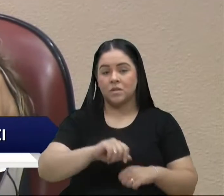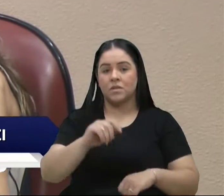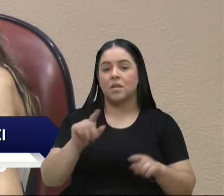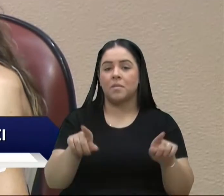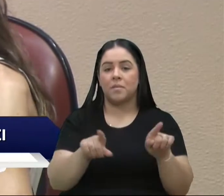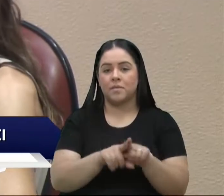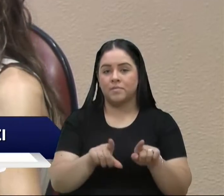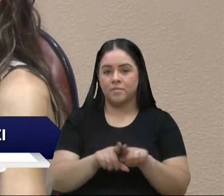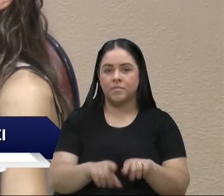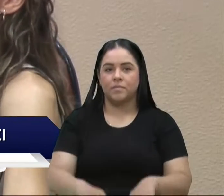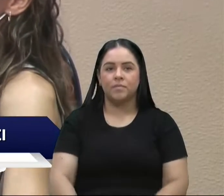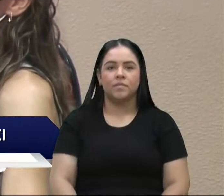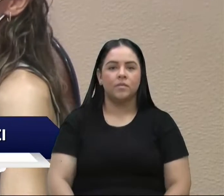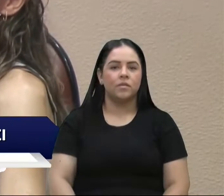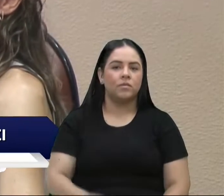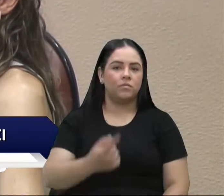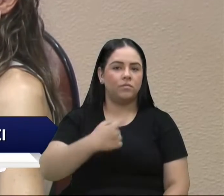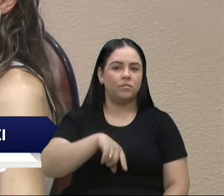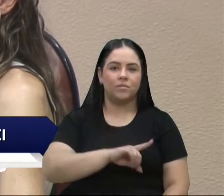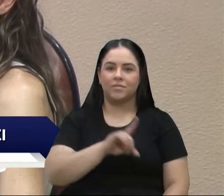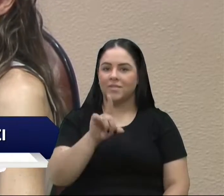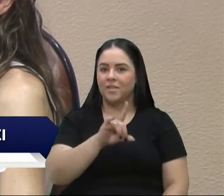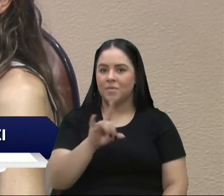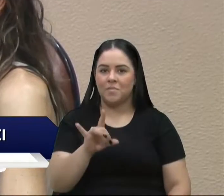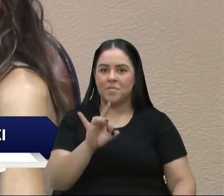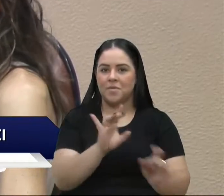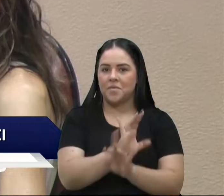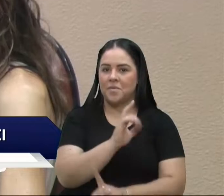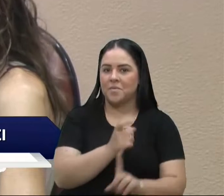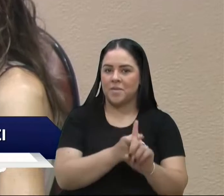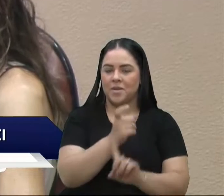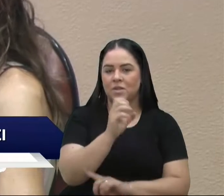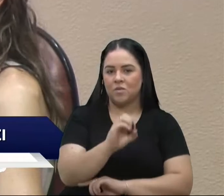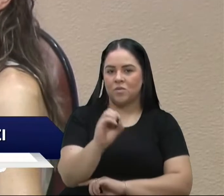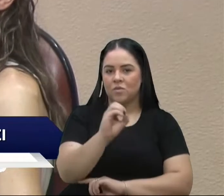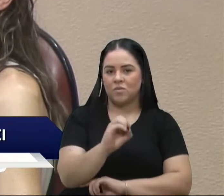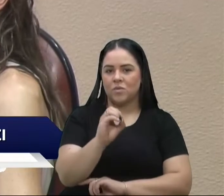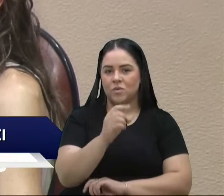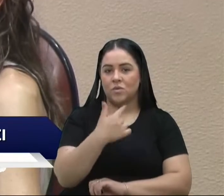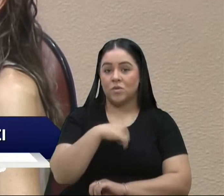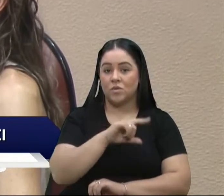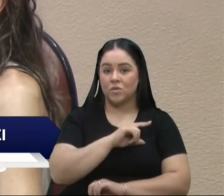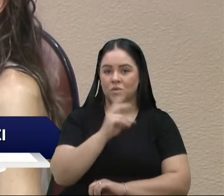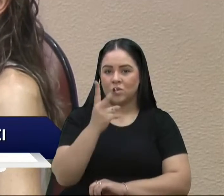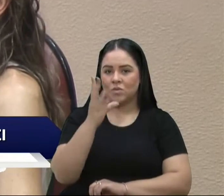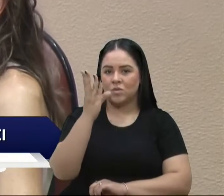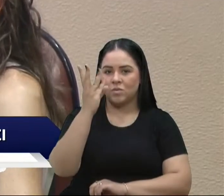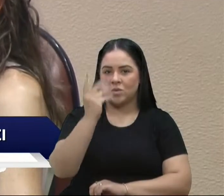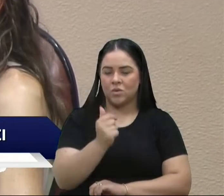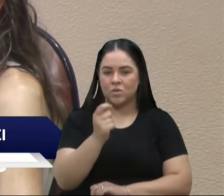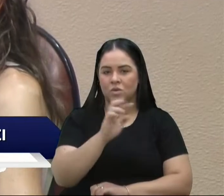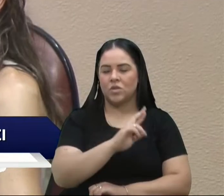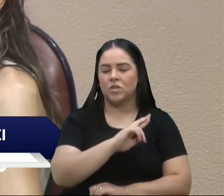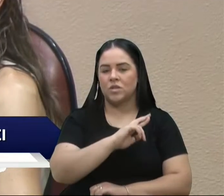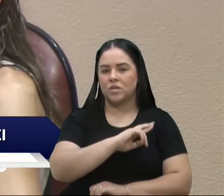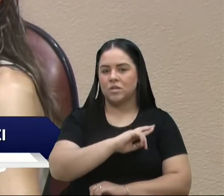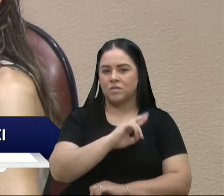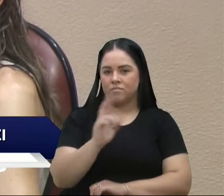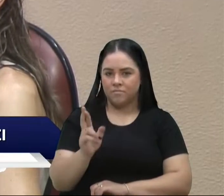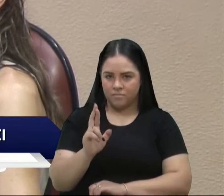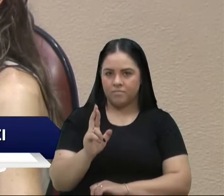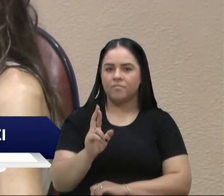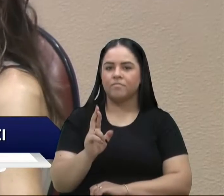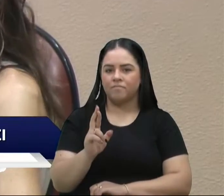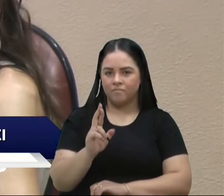vejam, pessoal, nós não fechamos ainda o mês de outubro e nós já estamos R$ 2 milhões aí